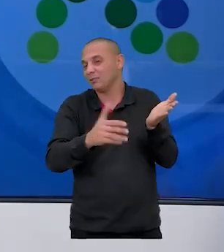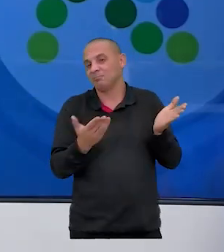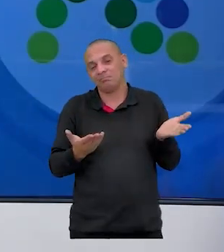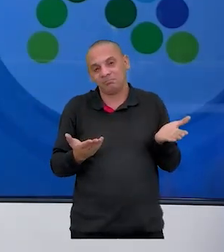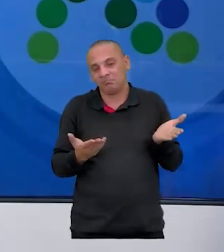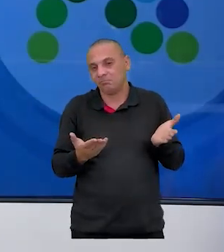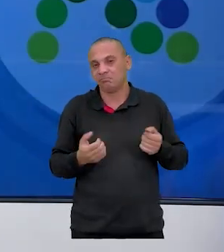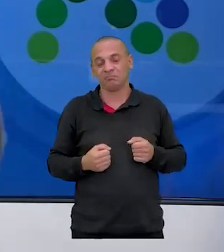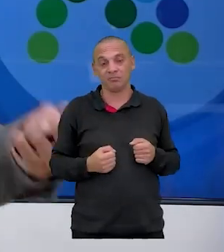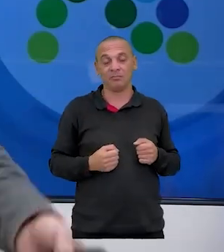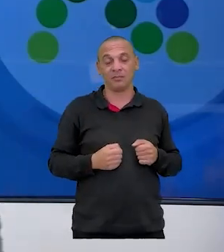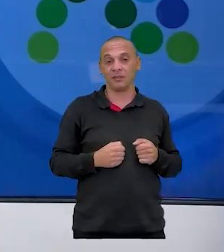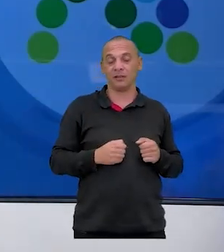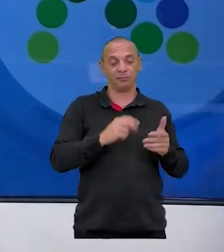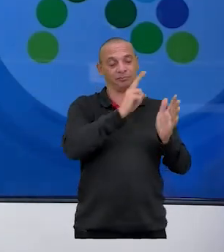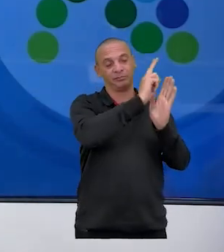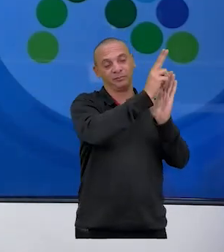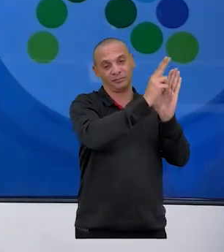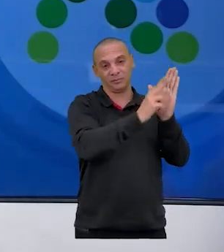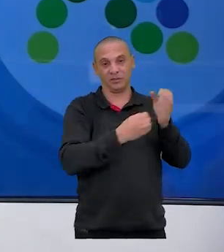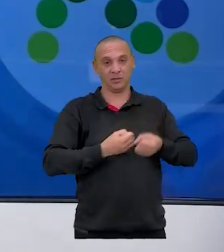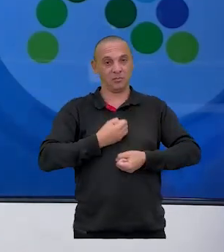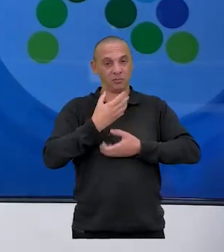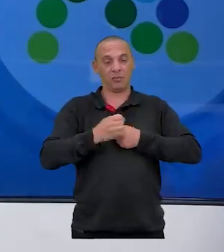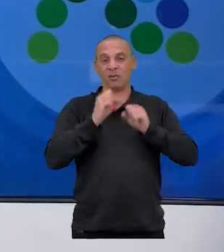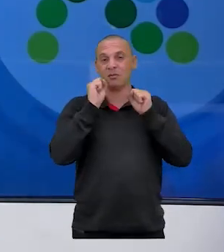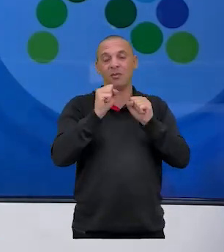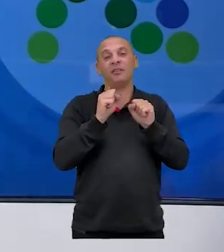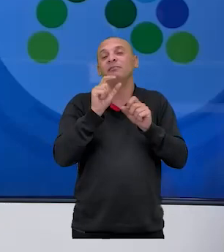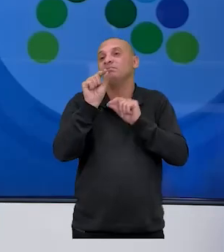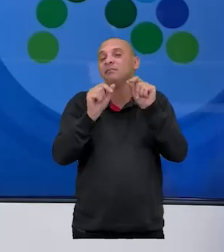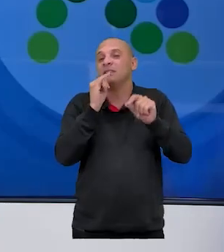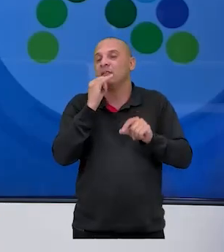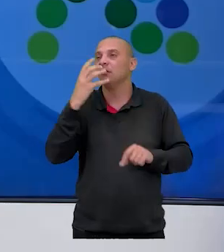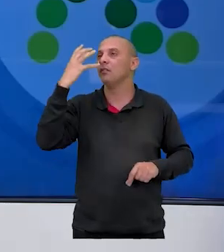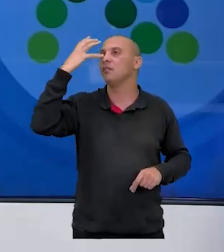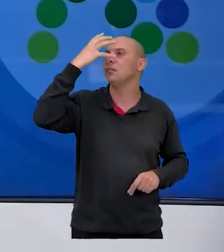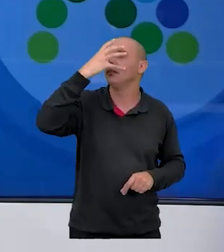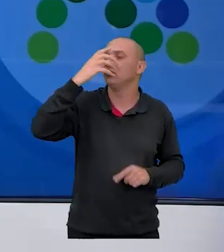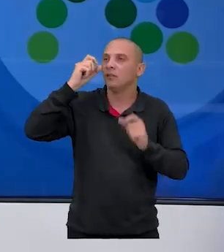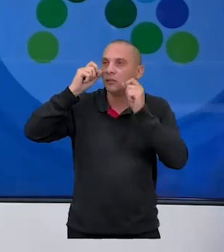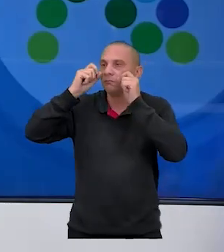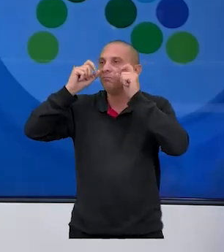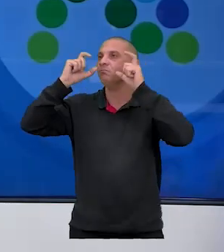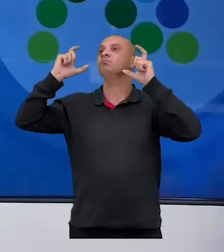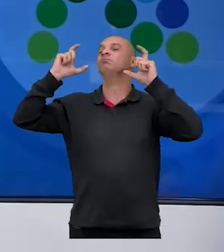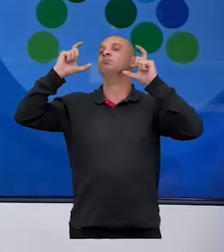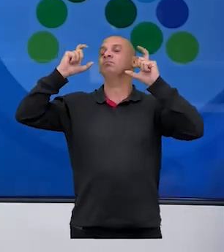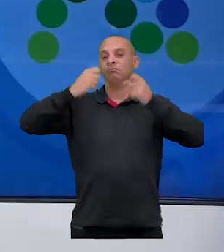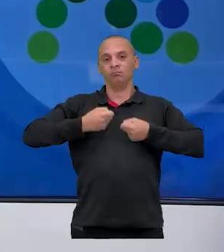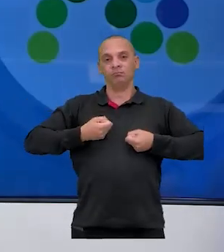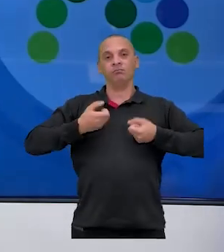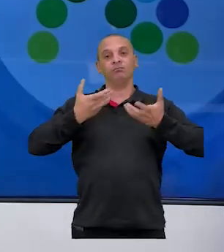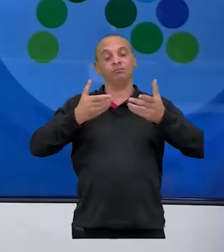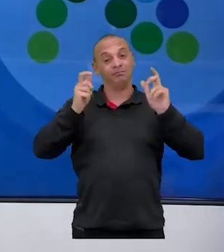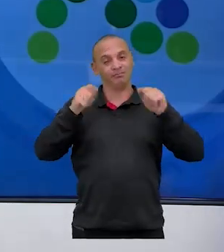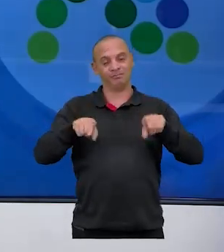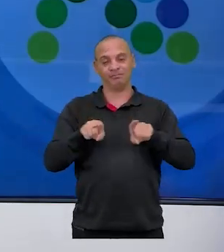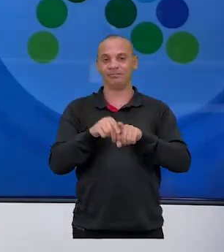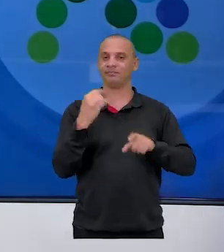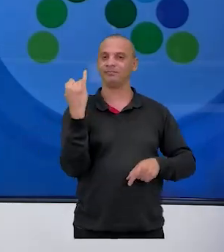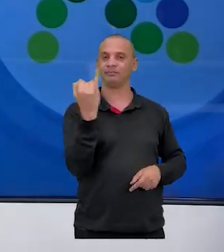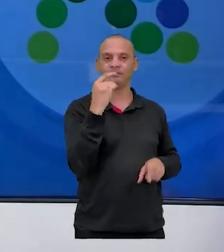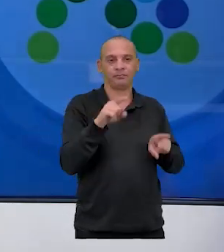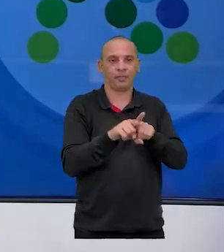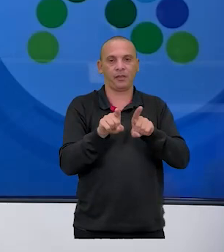Leminski, Cruz e Souza, sei lá, e aí fala, nossa, olha, você se encanta, você se descobre novamente humano. Muito bacana, adorei.